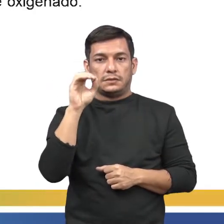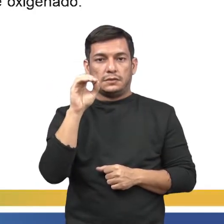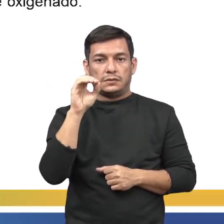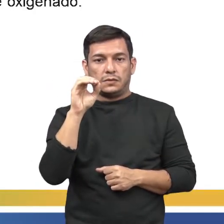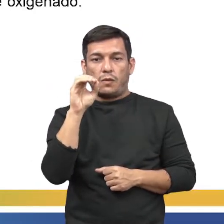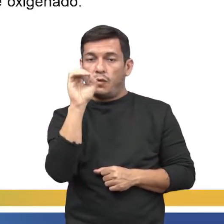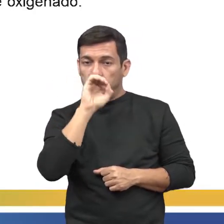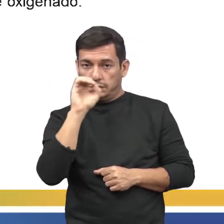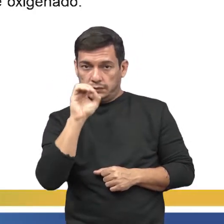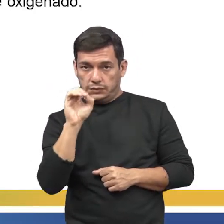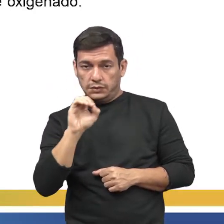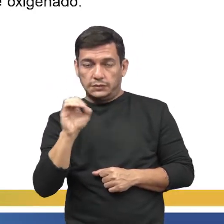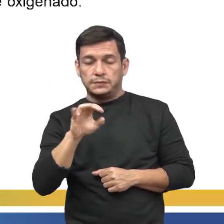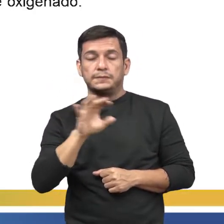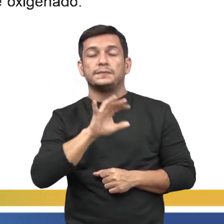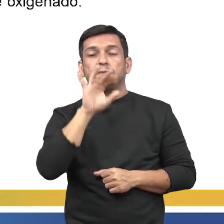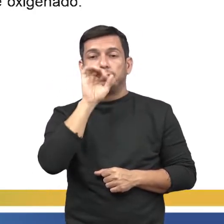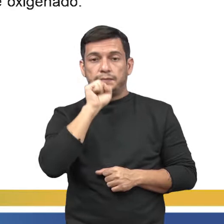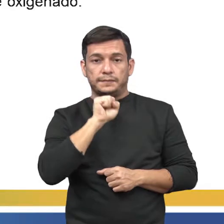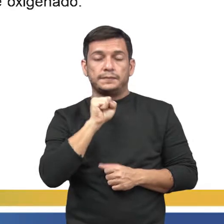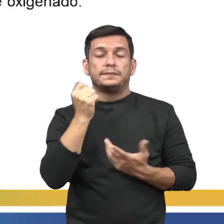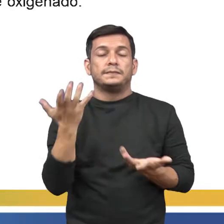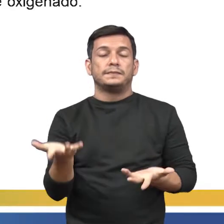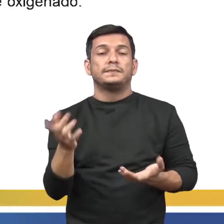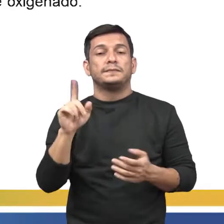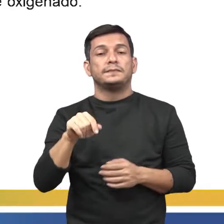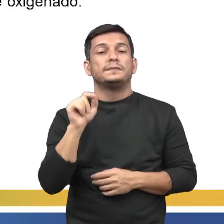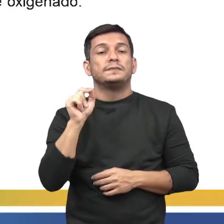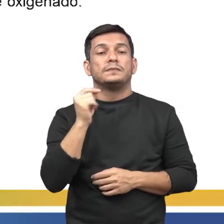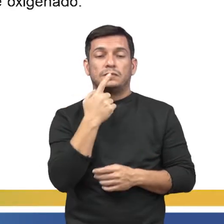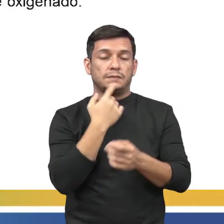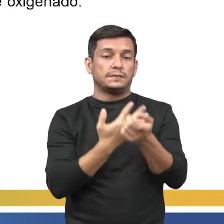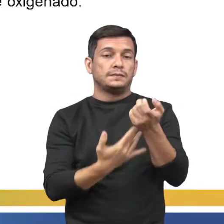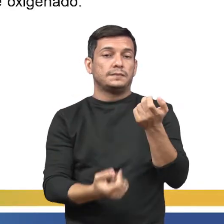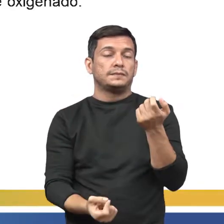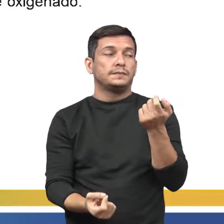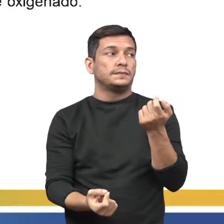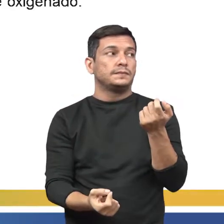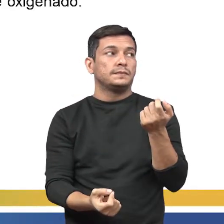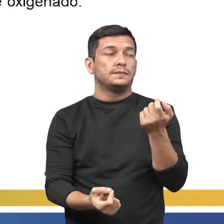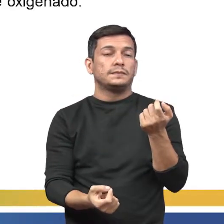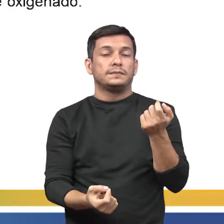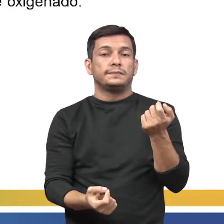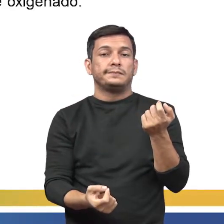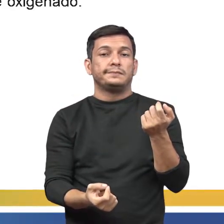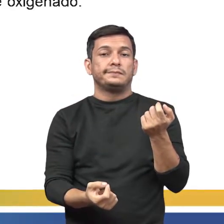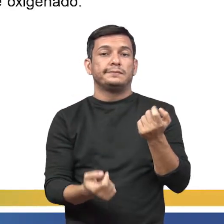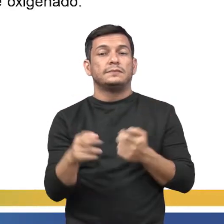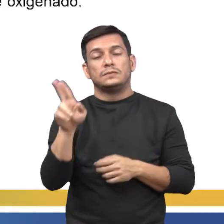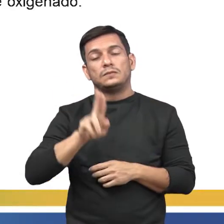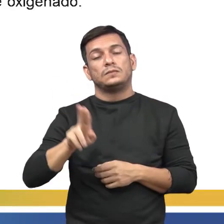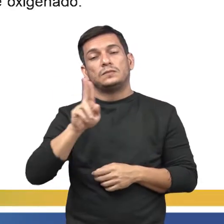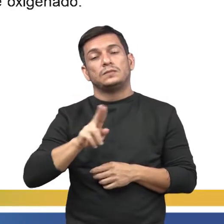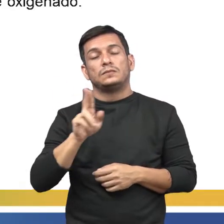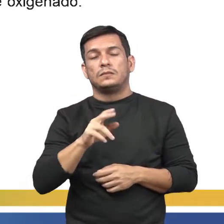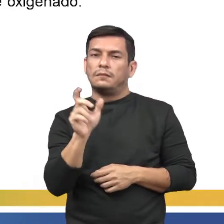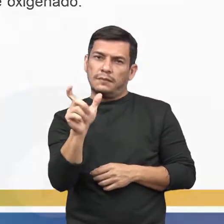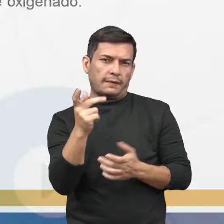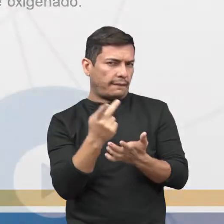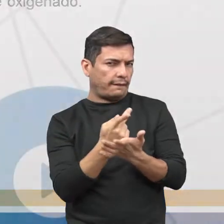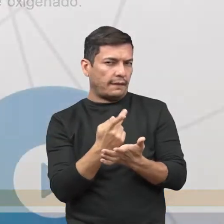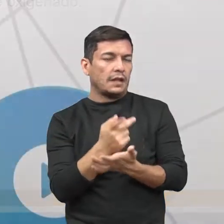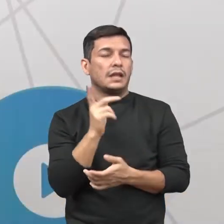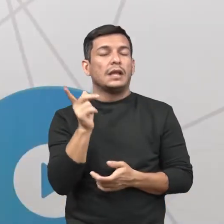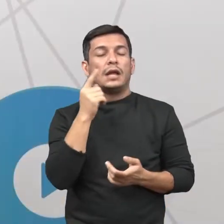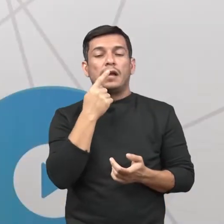por gás oxigênio. Então, é aquele sangue que vamos usar um termo errado, viu?